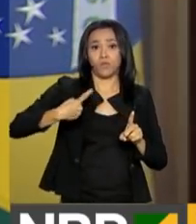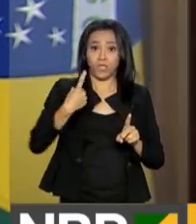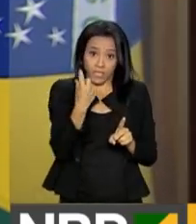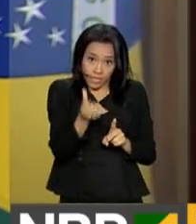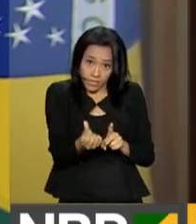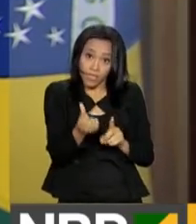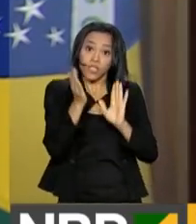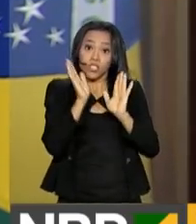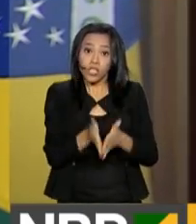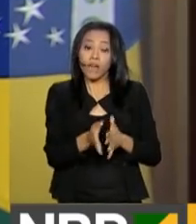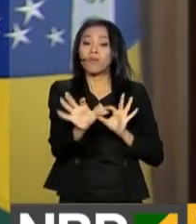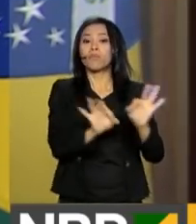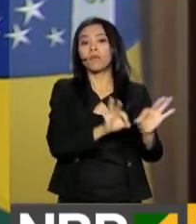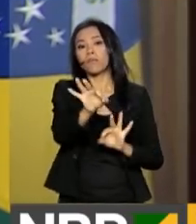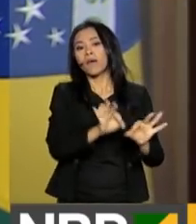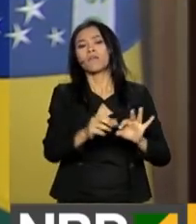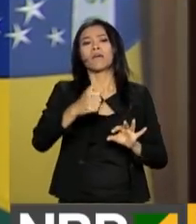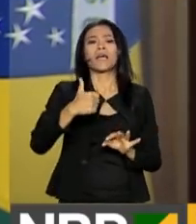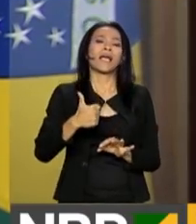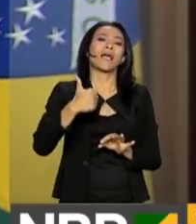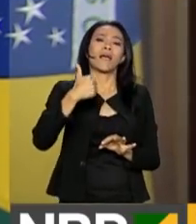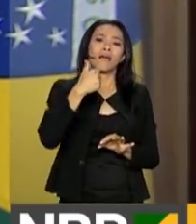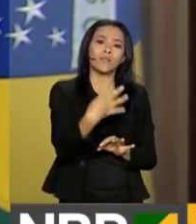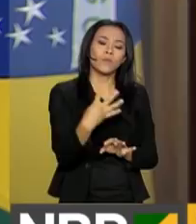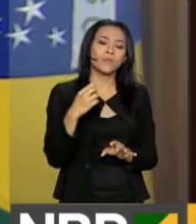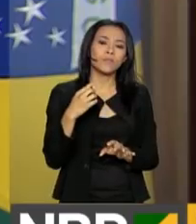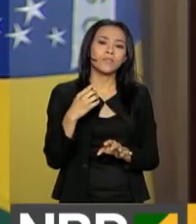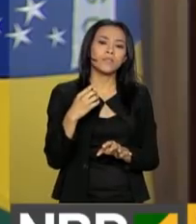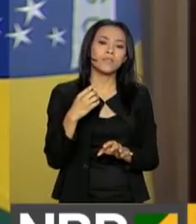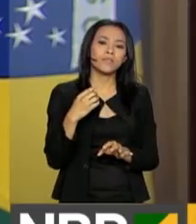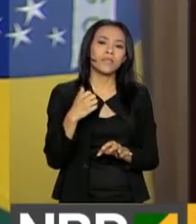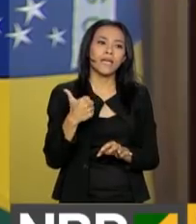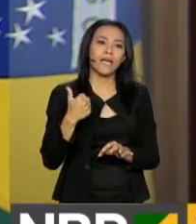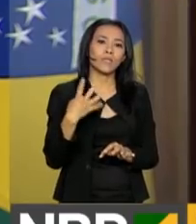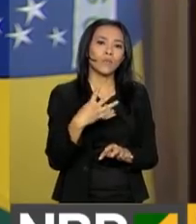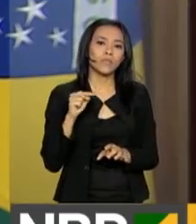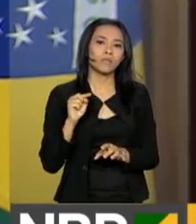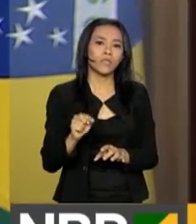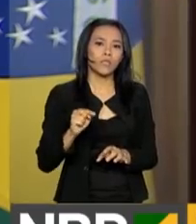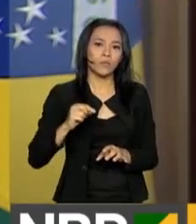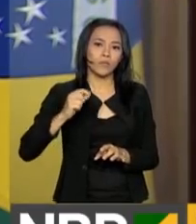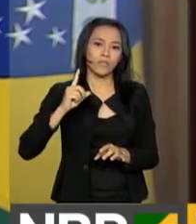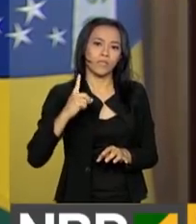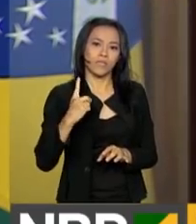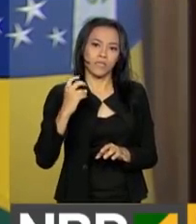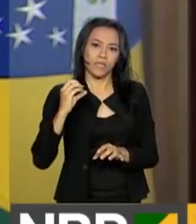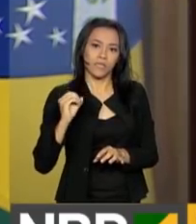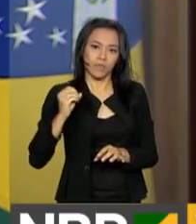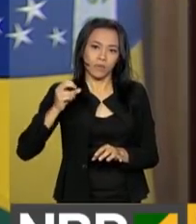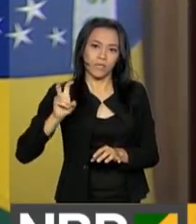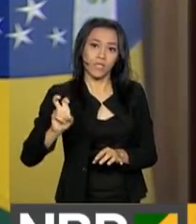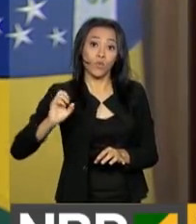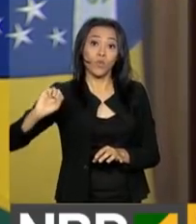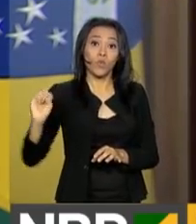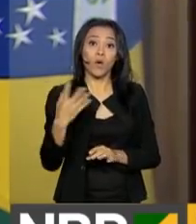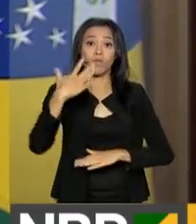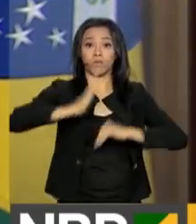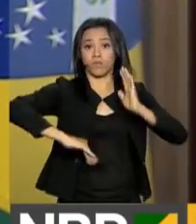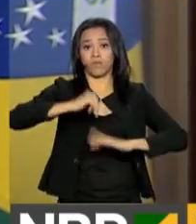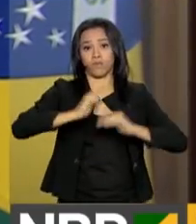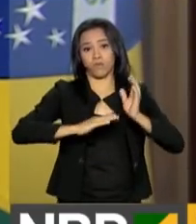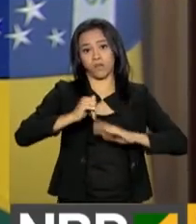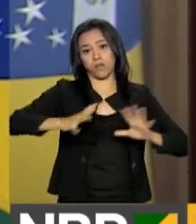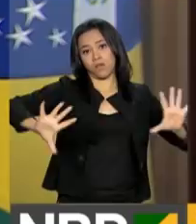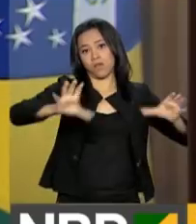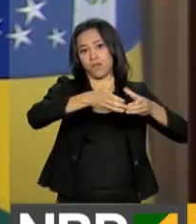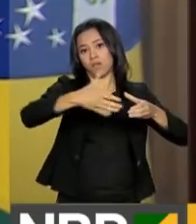habilitados 14.105 nova 14.105 novos agentes comunitários de saúde portanto